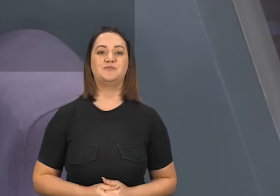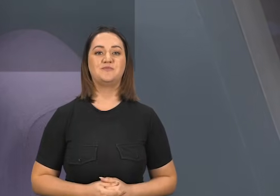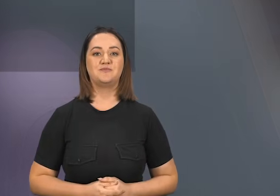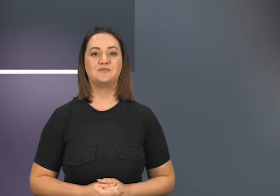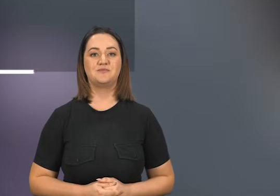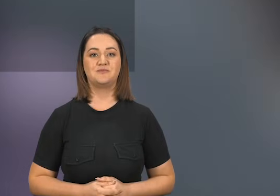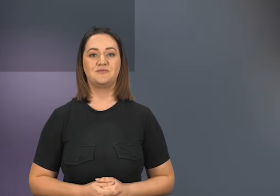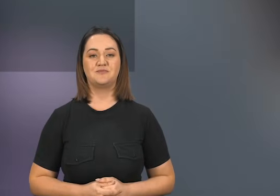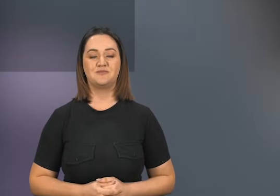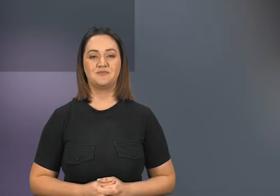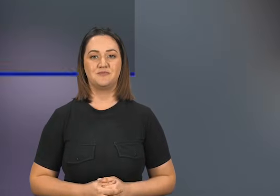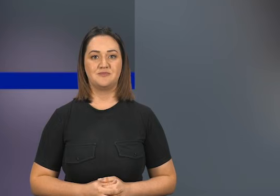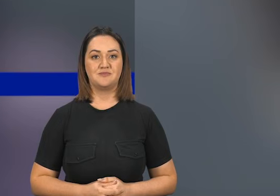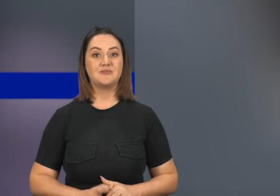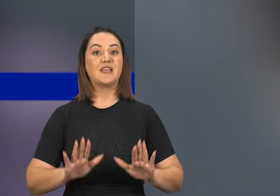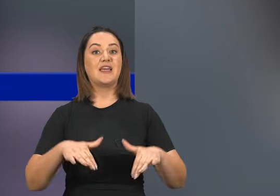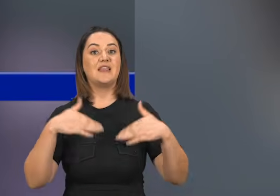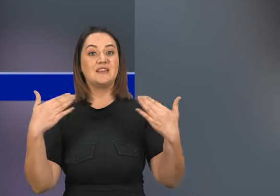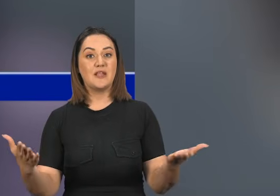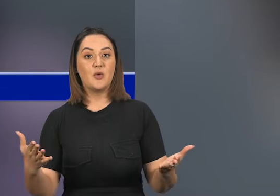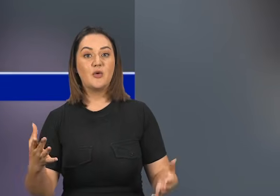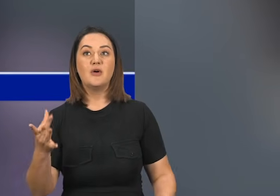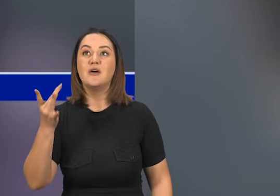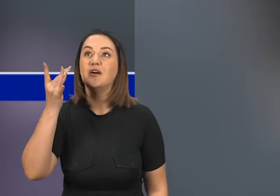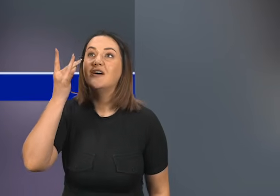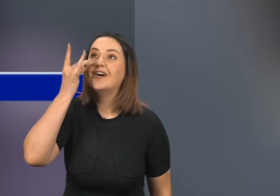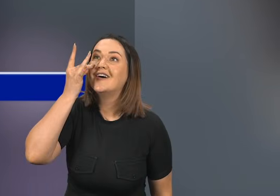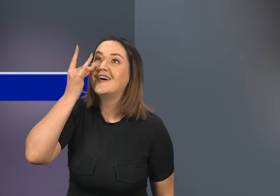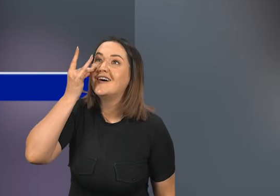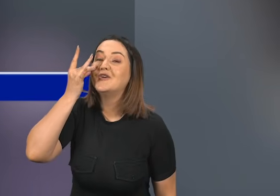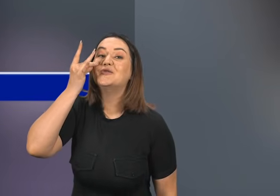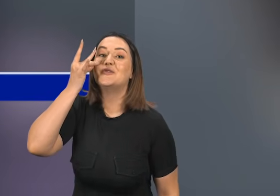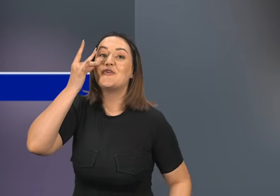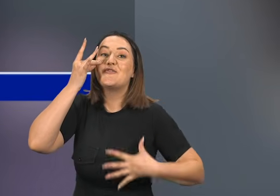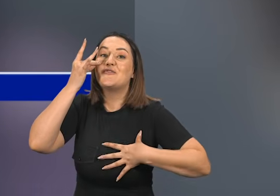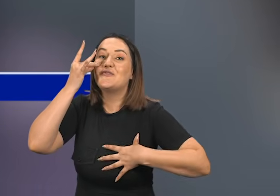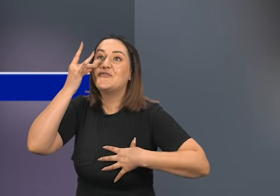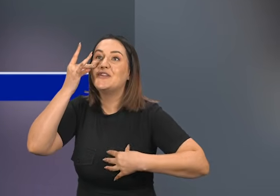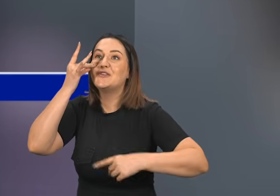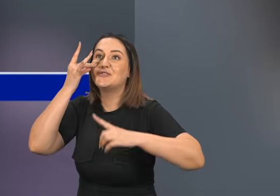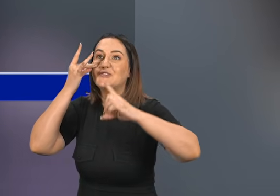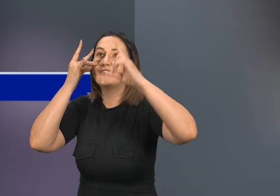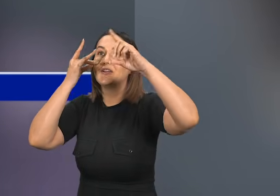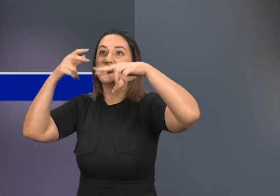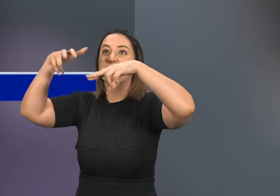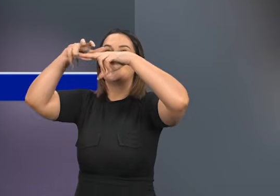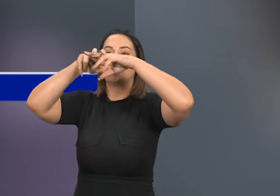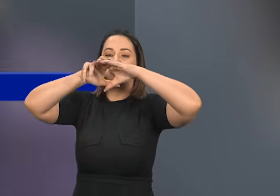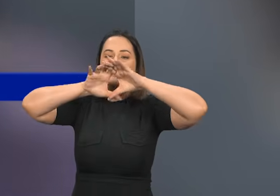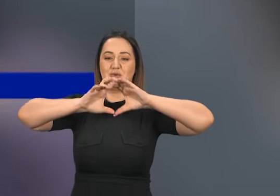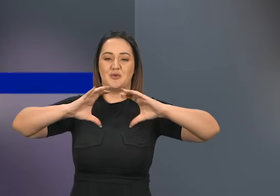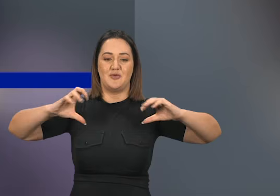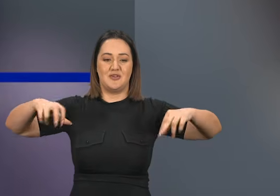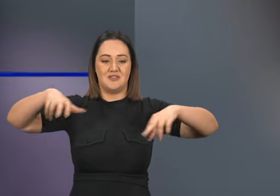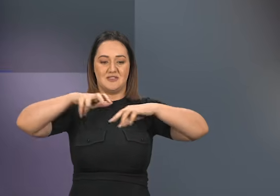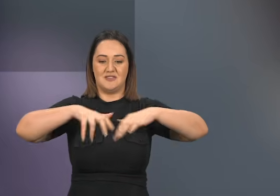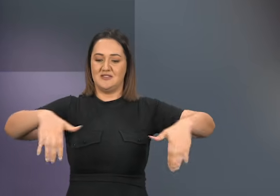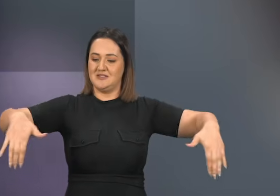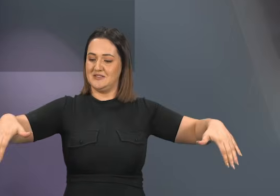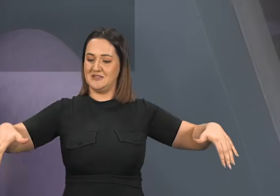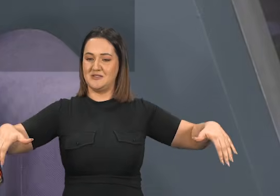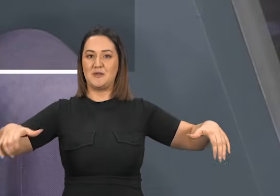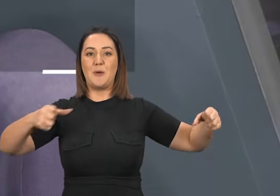só. Então se verá o Filho do Homem vindo numa nuvem, com poder e grande